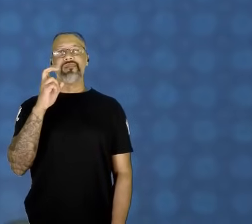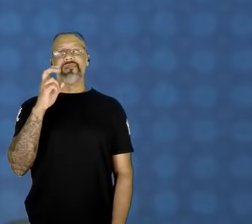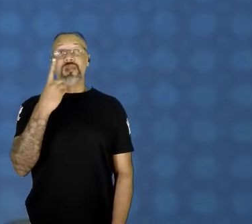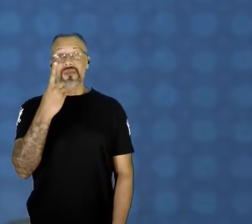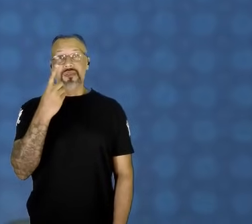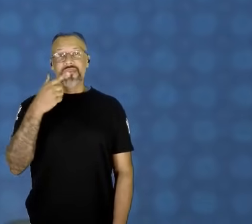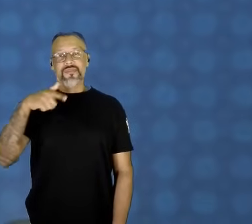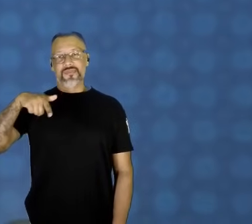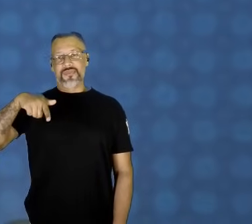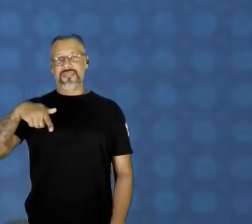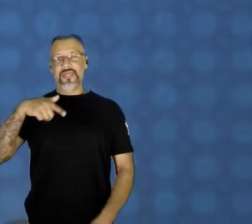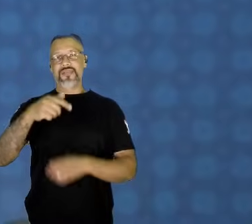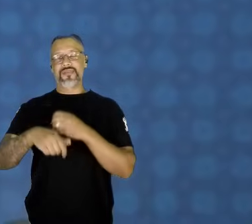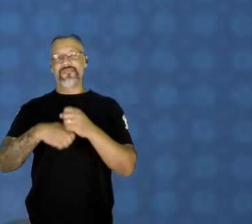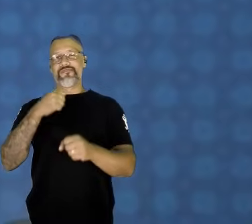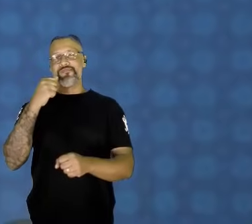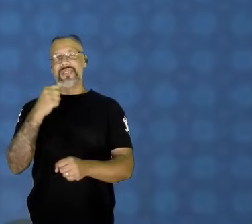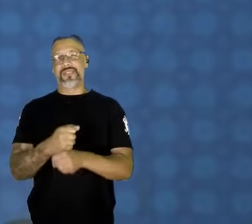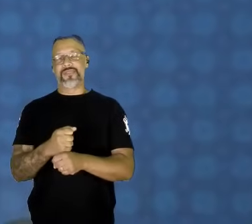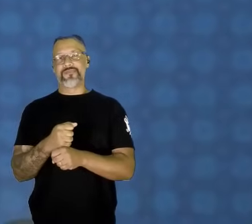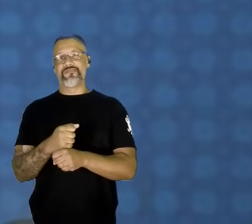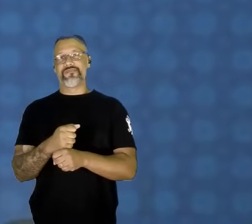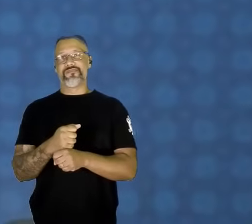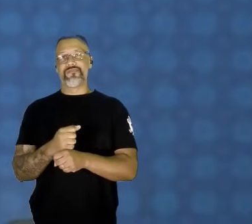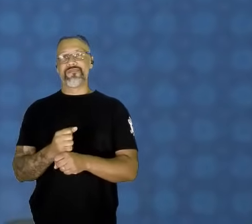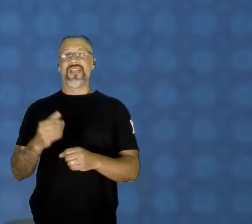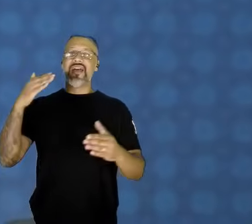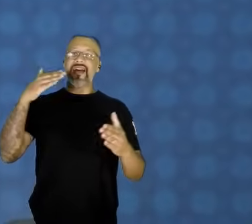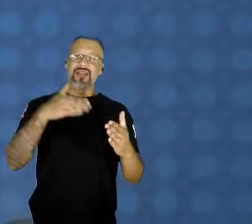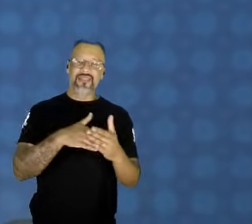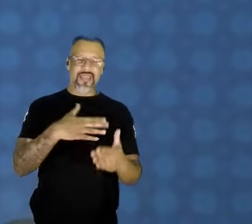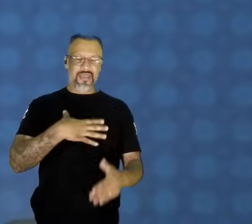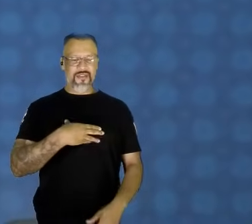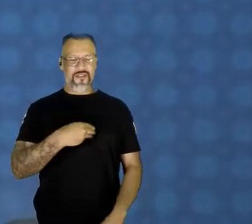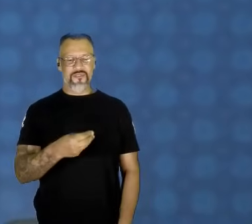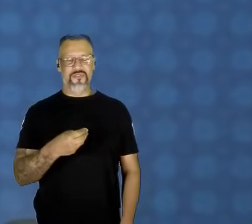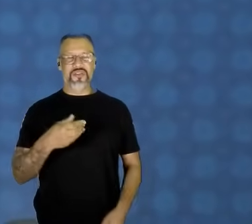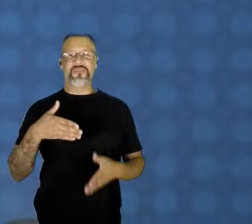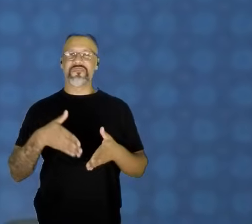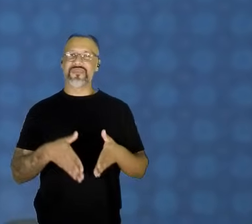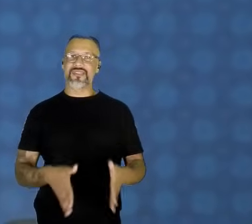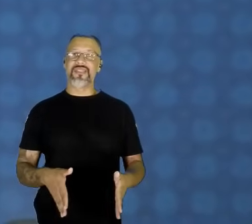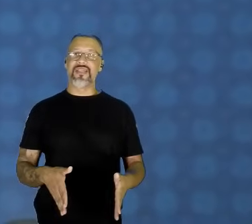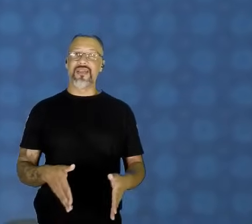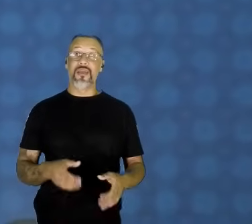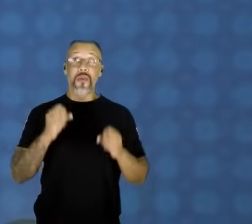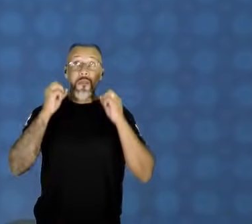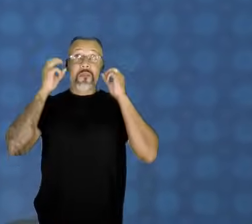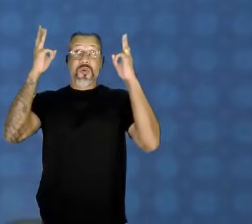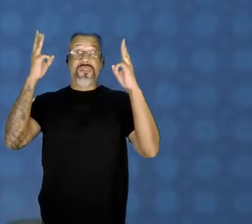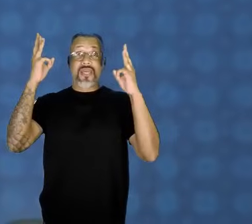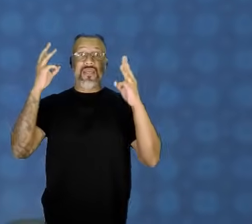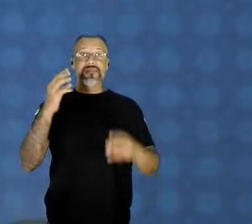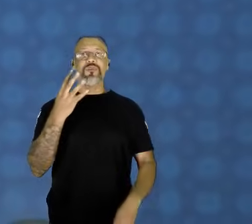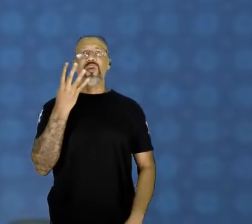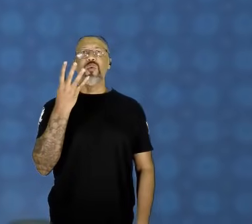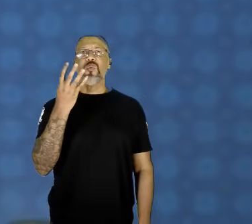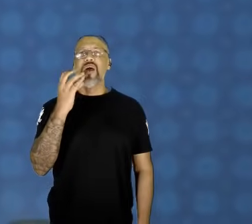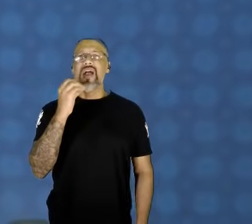Até Isaac nascer. Moisés, 40 anos de silêncio no